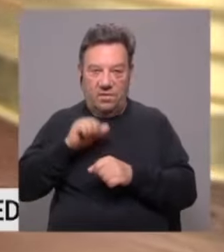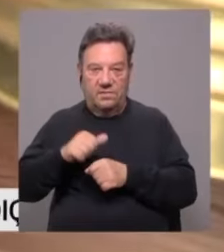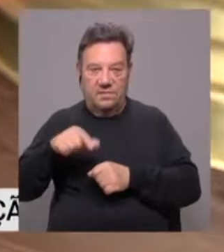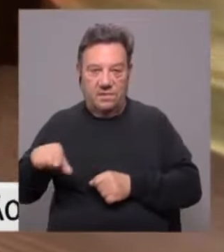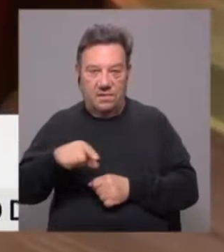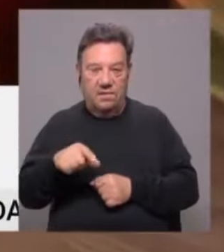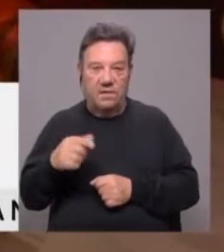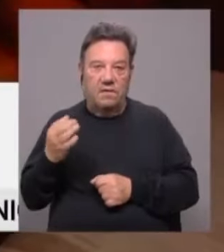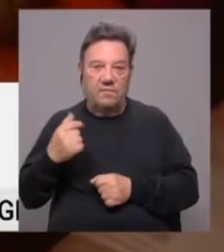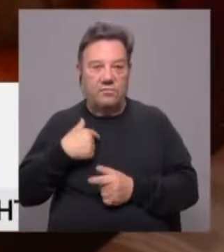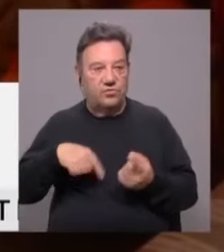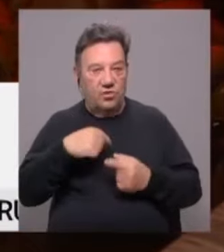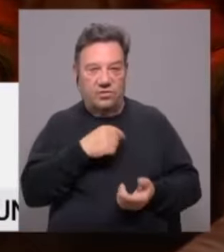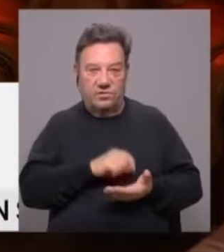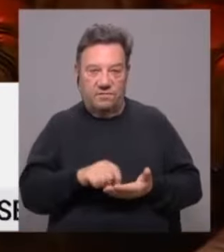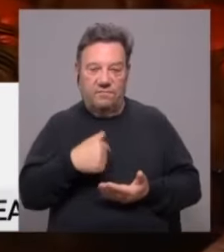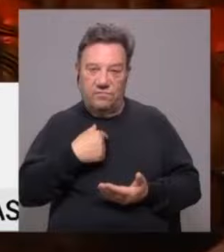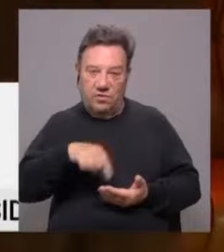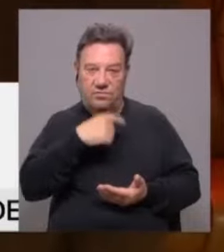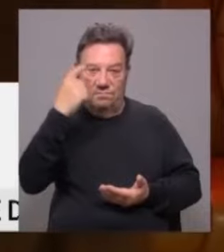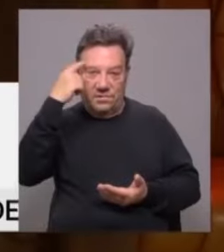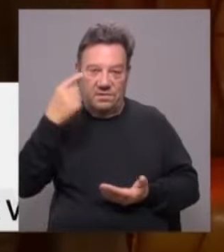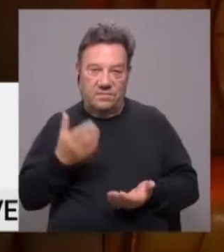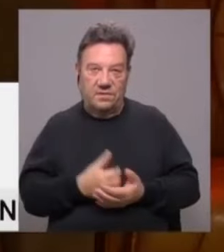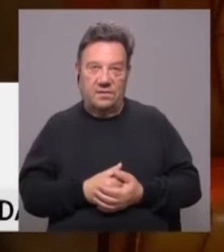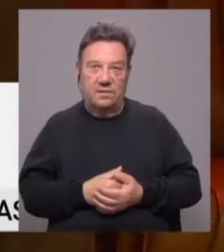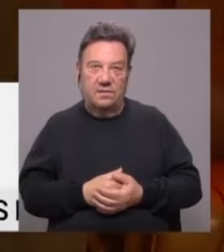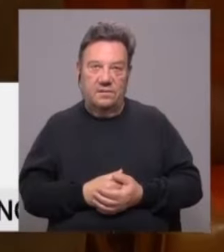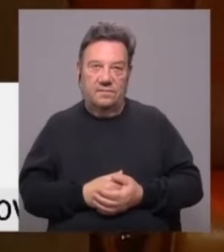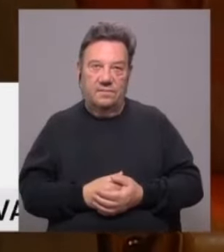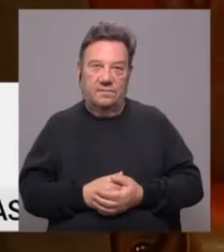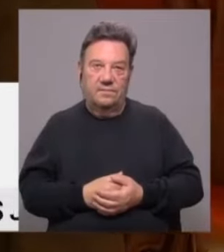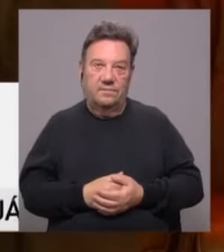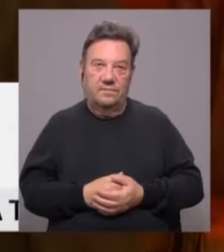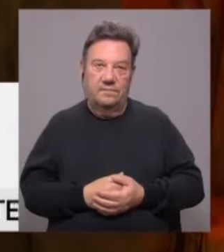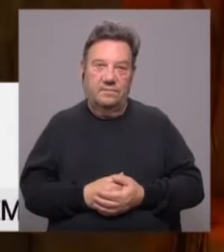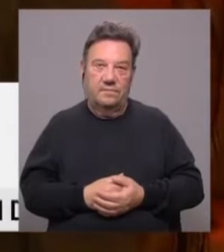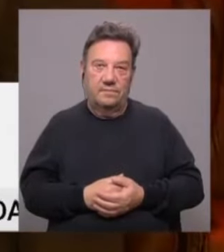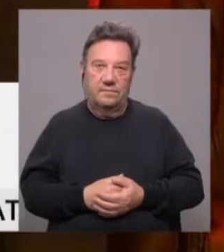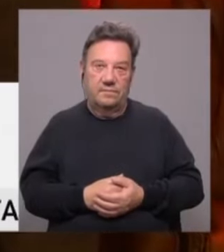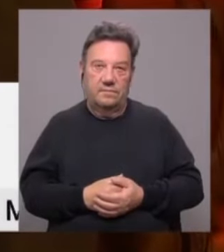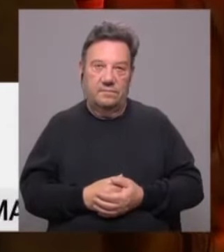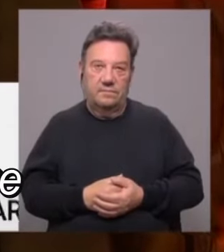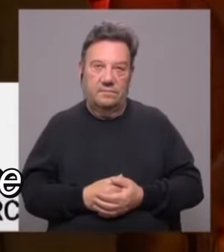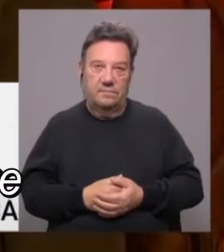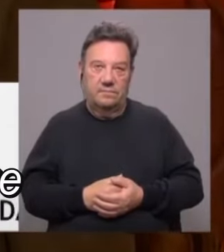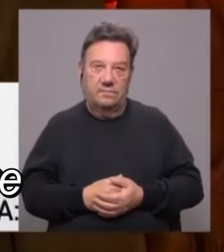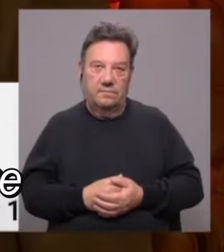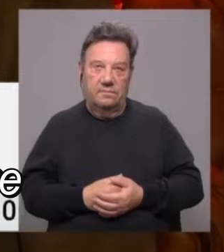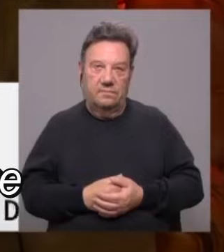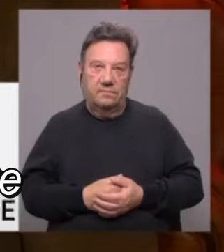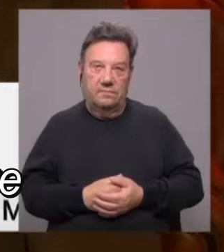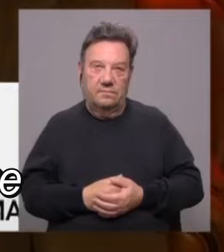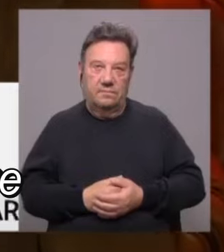cidade, que fomos nós que escrevemos, fomos nós que pensámos. Não gosto que me faça um idiota, Heinz! Agora sentes com um ponto é que eu não